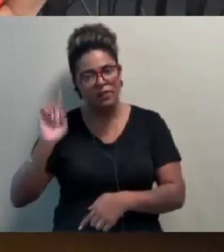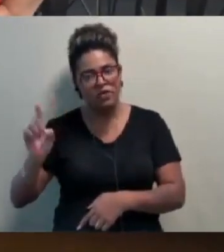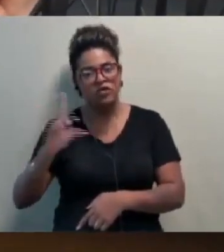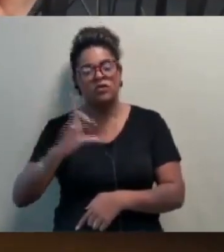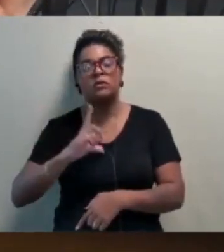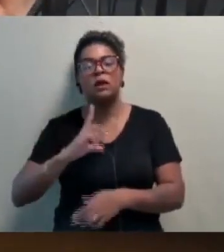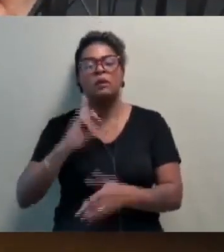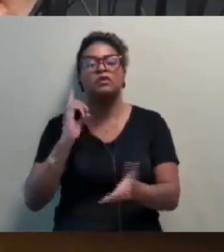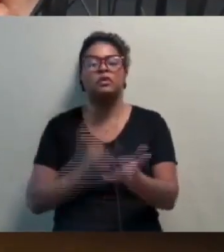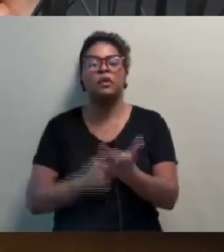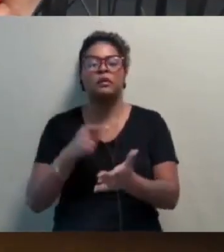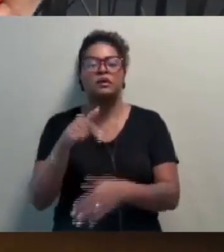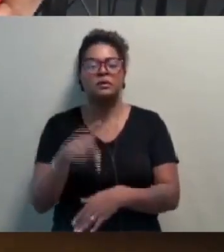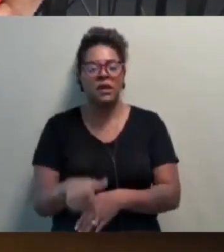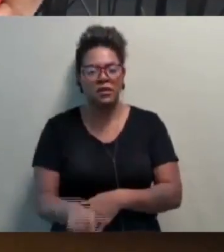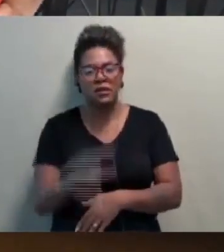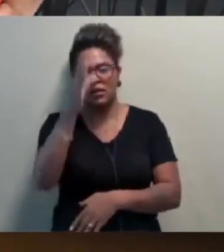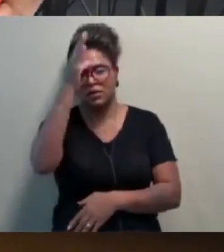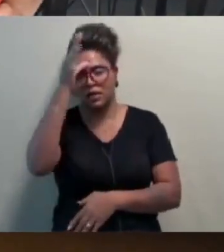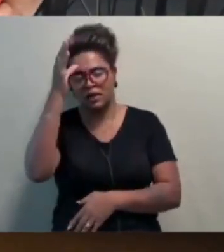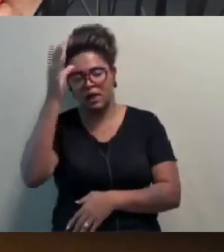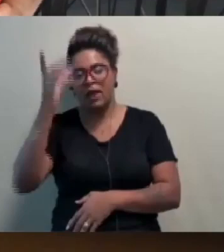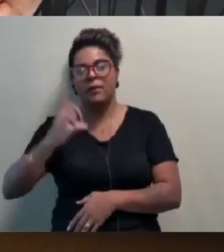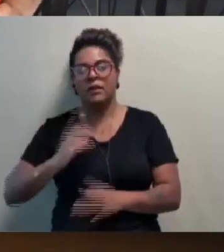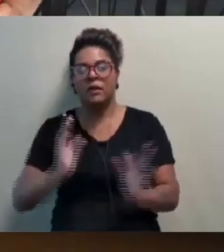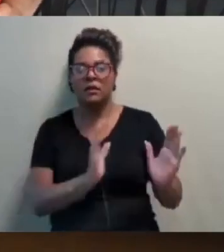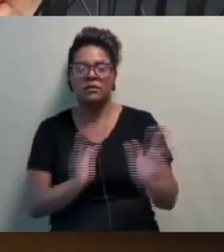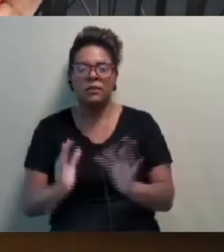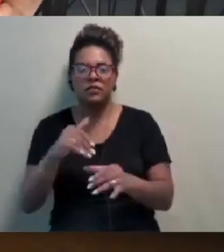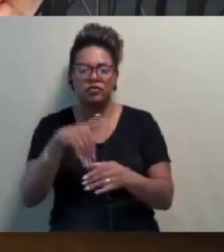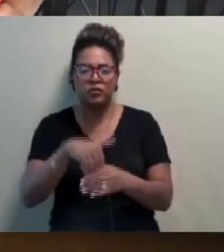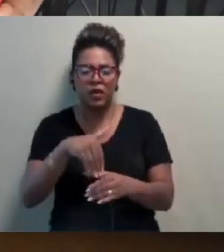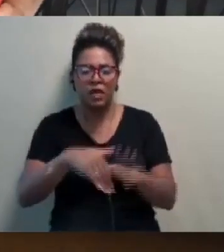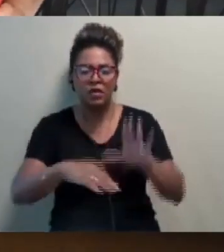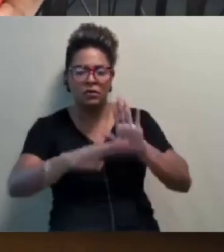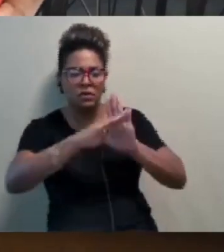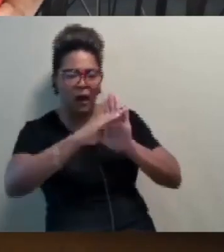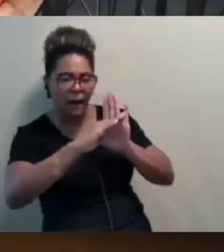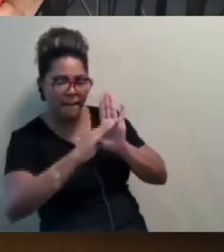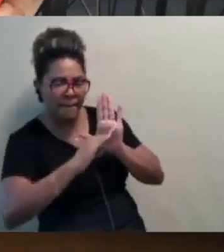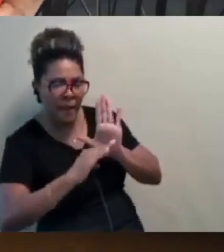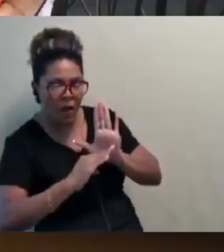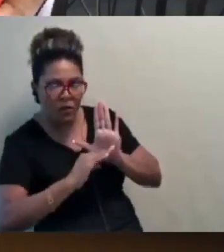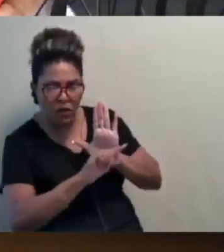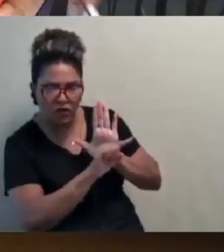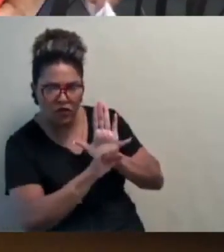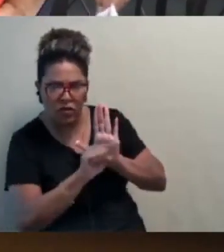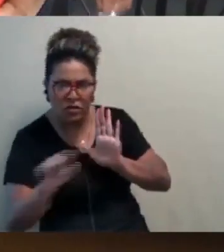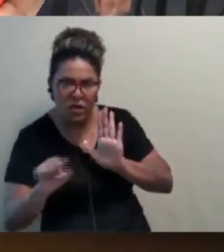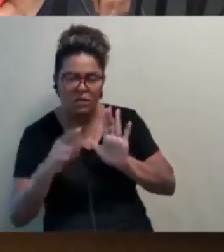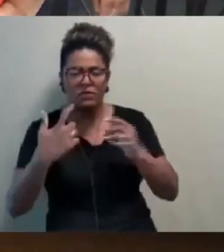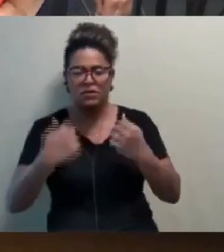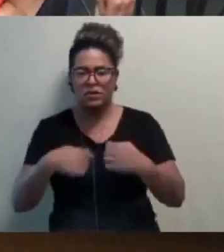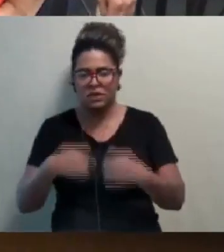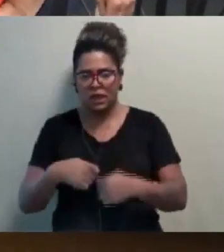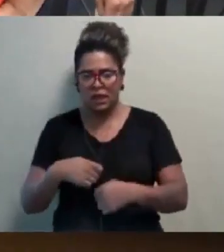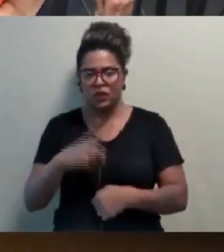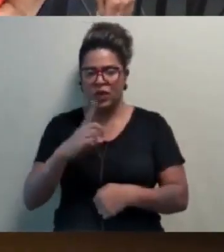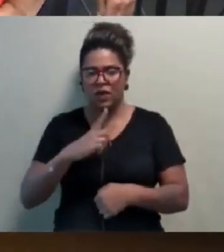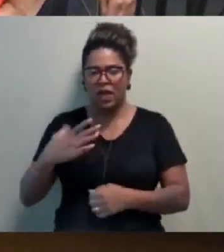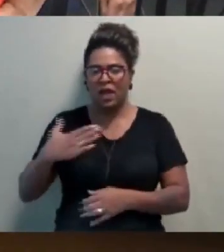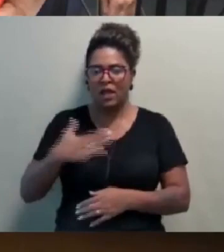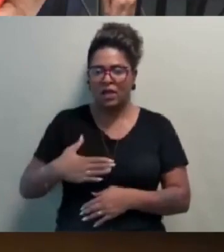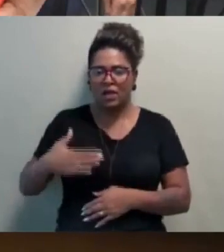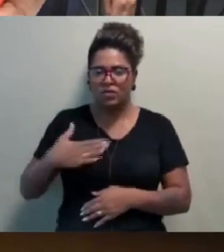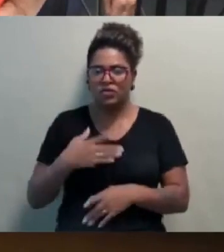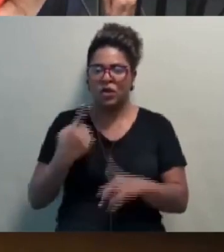Câmara, do nosso mandato, em relação às pautas que eles tanto precisam. E são gratos, porque foi